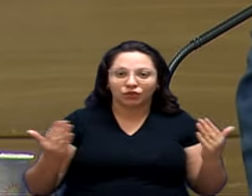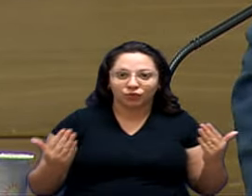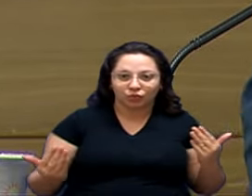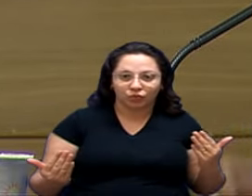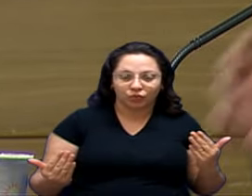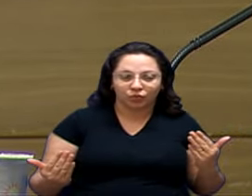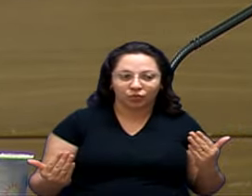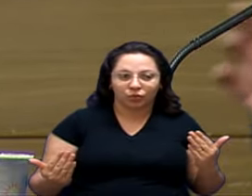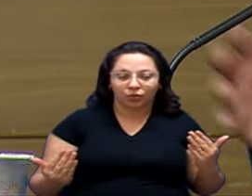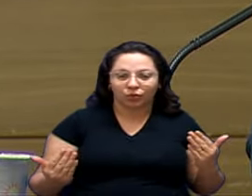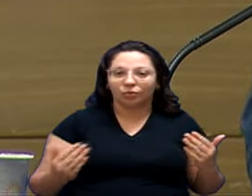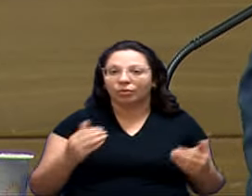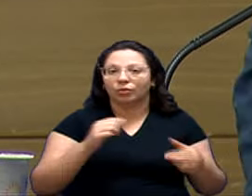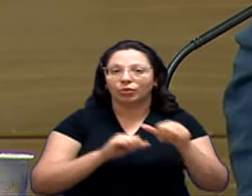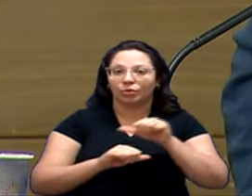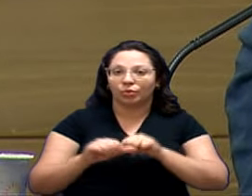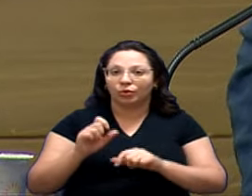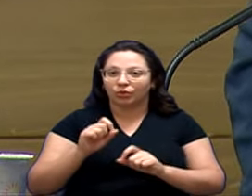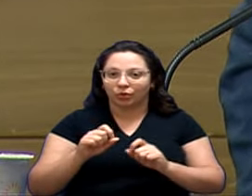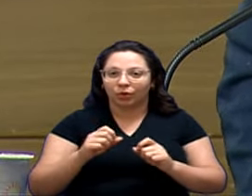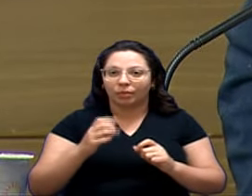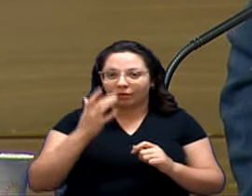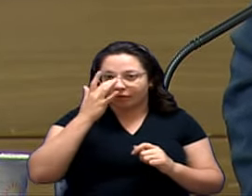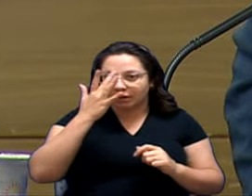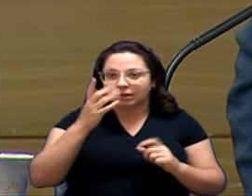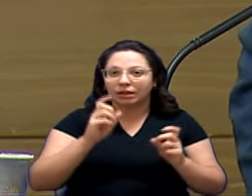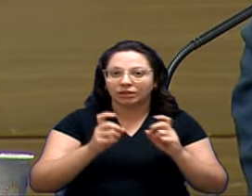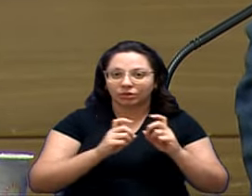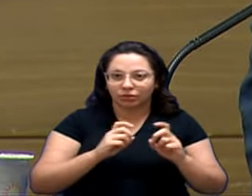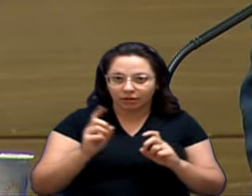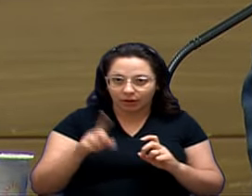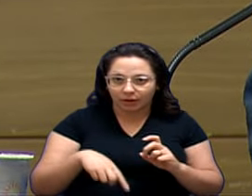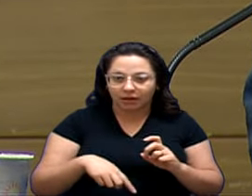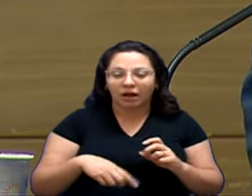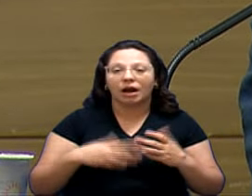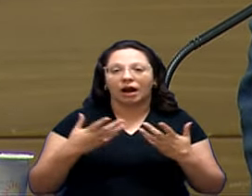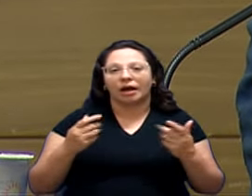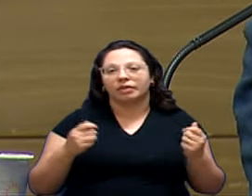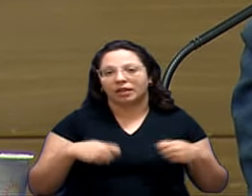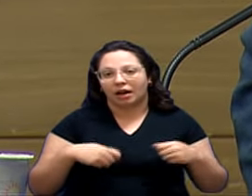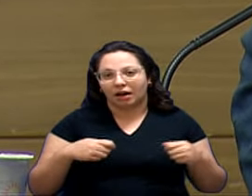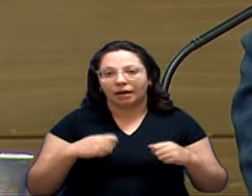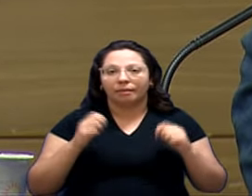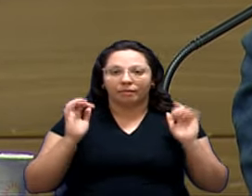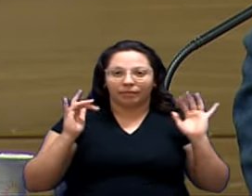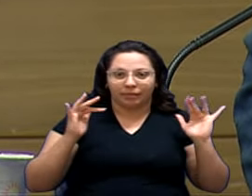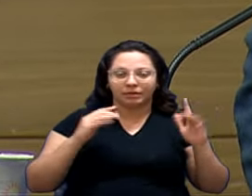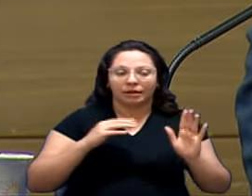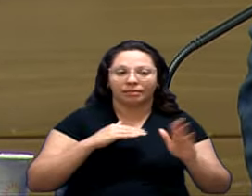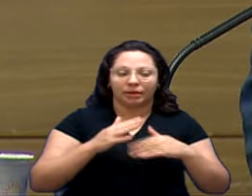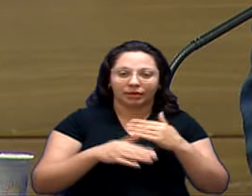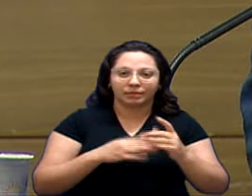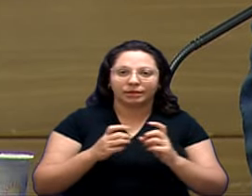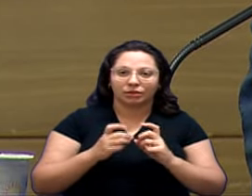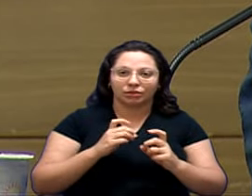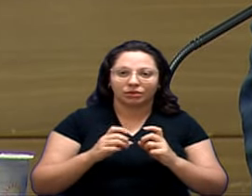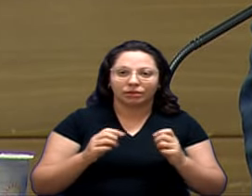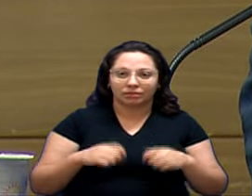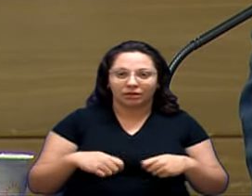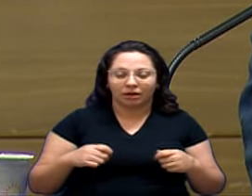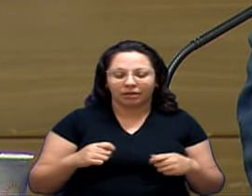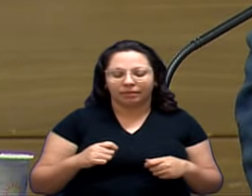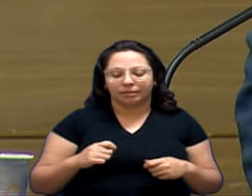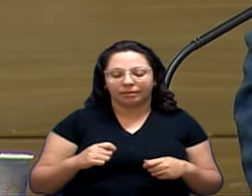comparação do que mudou para facilitar a discussão não é isso é acho que a gente pode pensar em fazer isso paraas próximas discussões